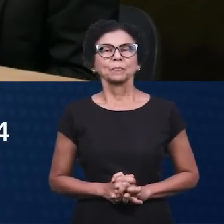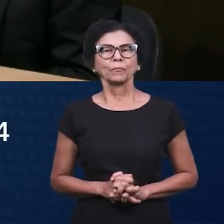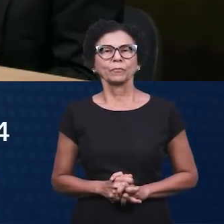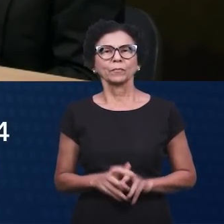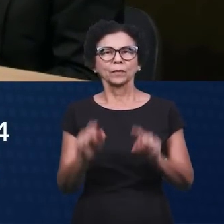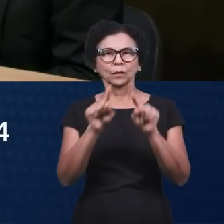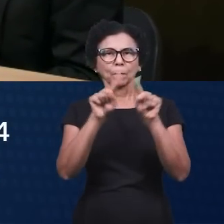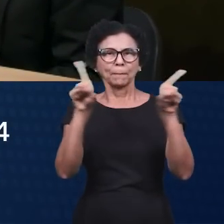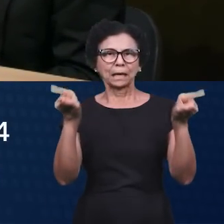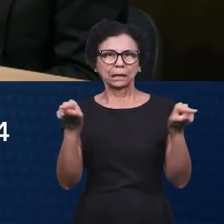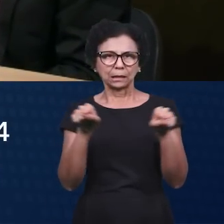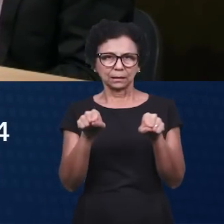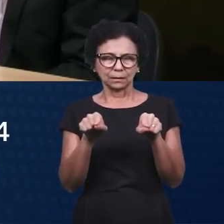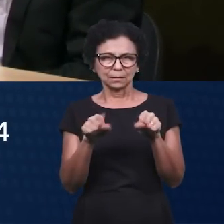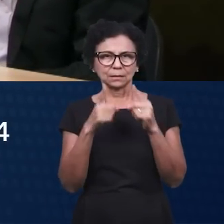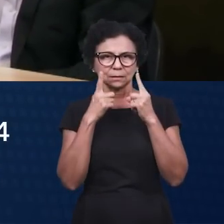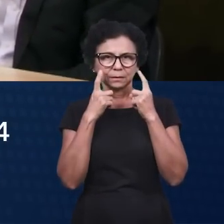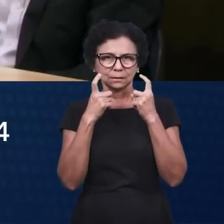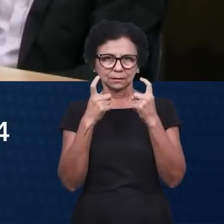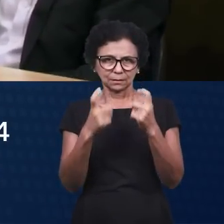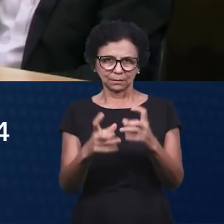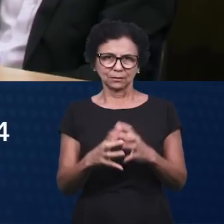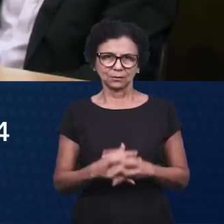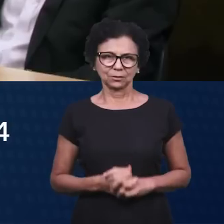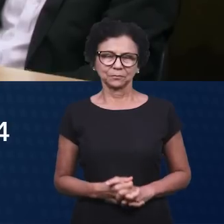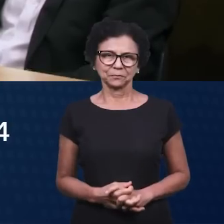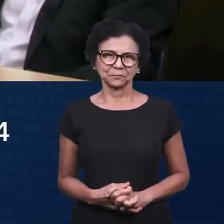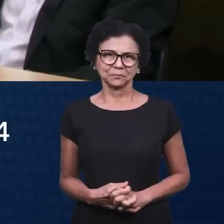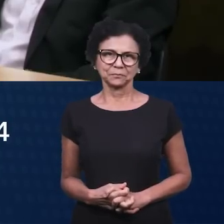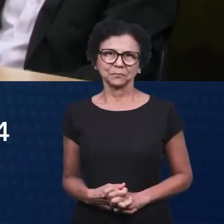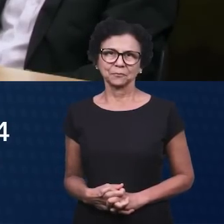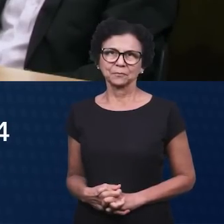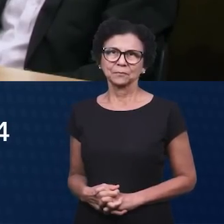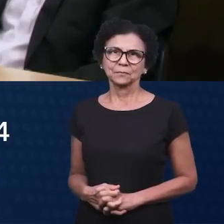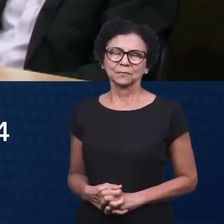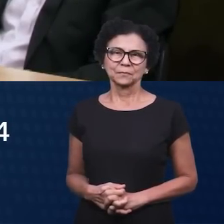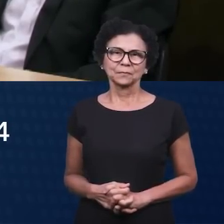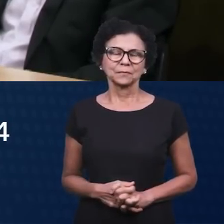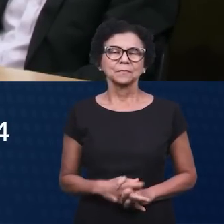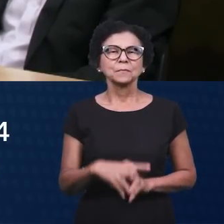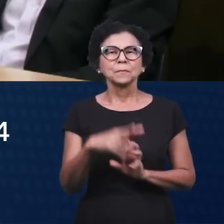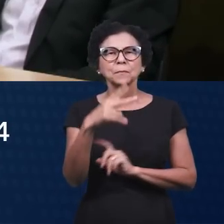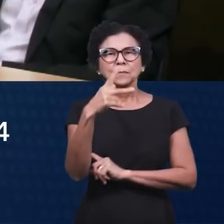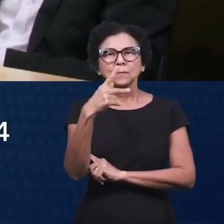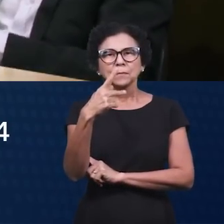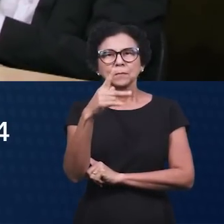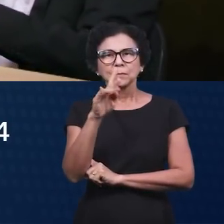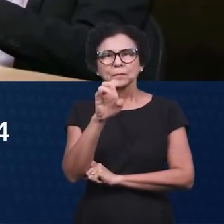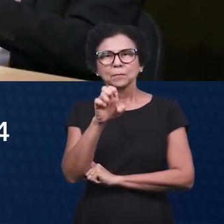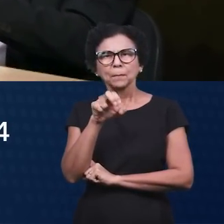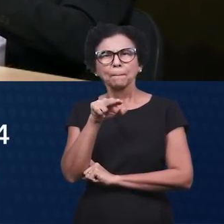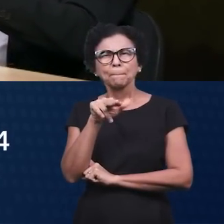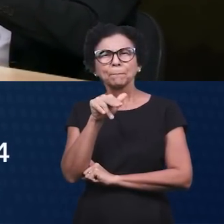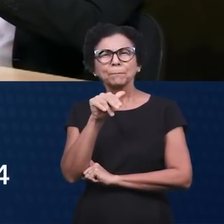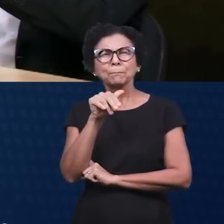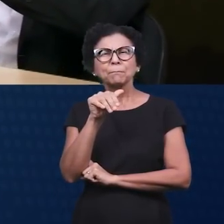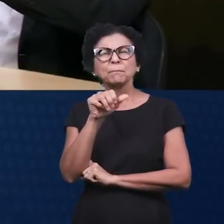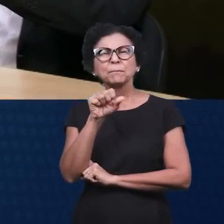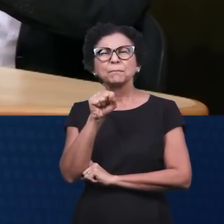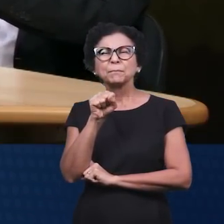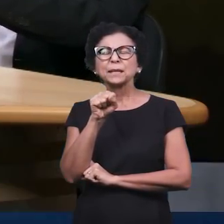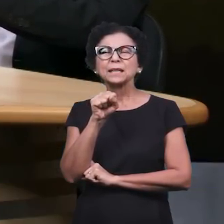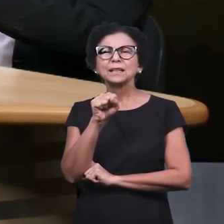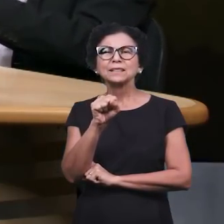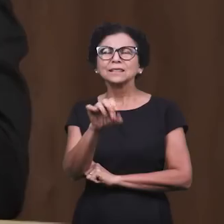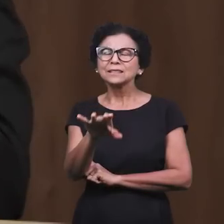que é um ponto que eu acho muito interessante, que são as penas. Por que se coloca, né, quando vai